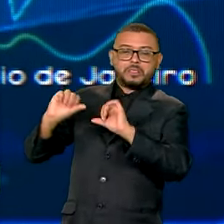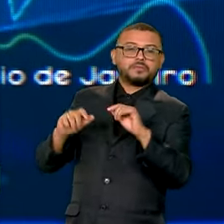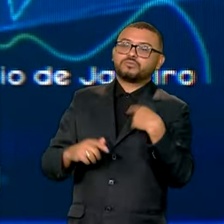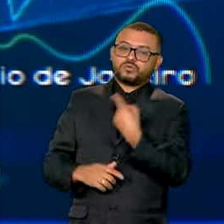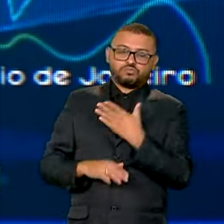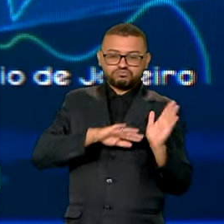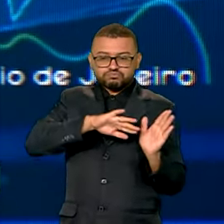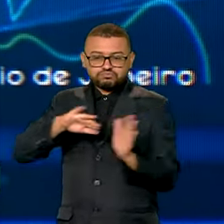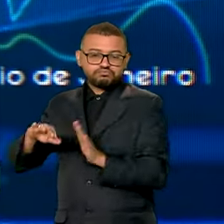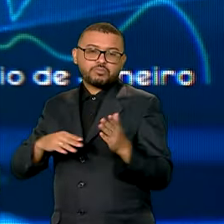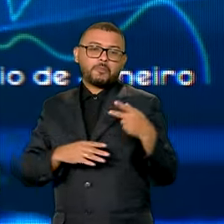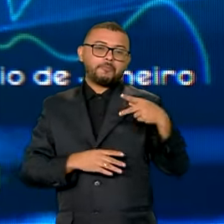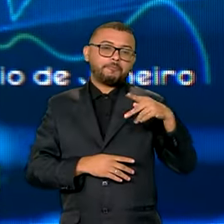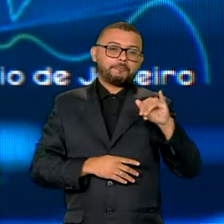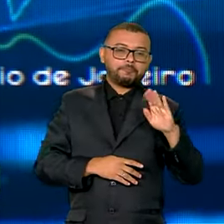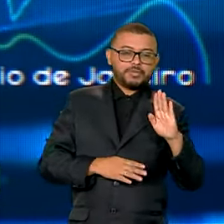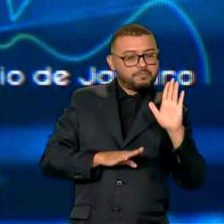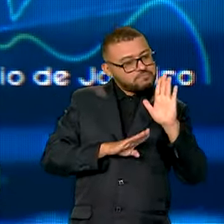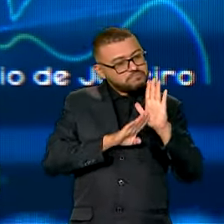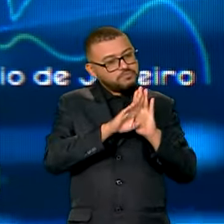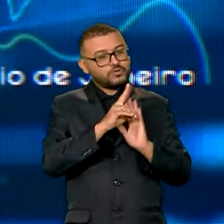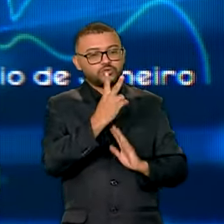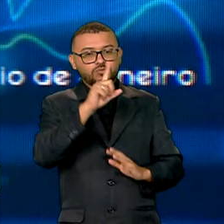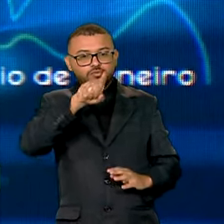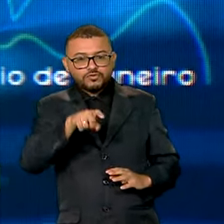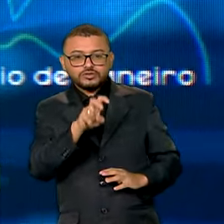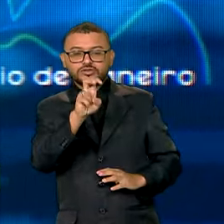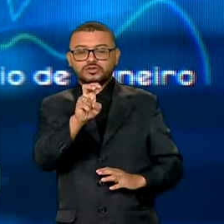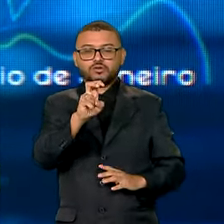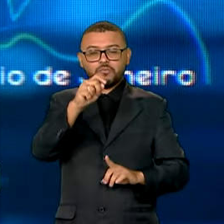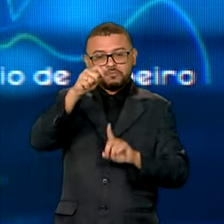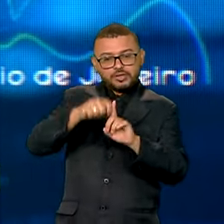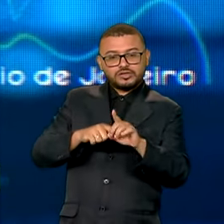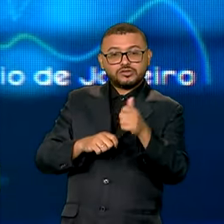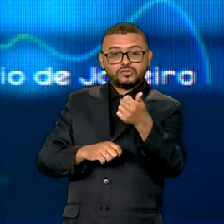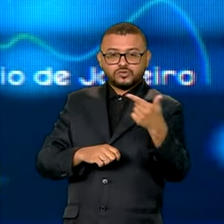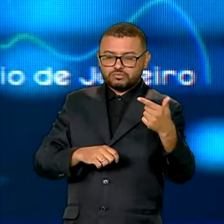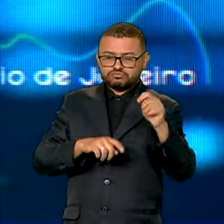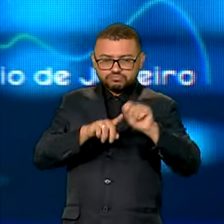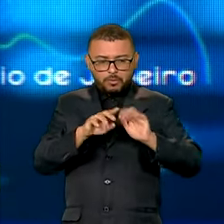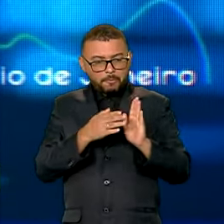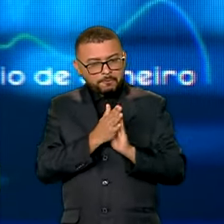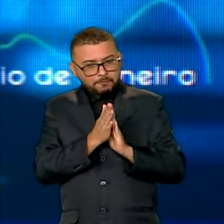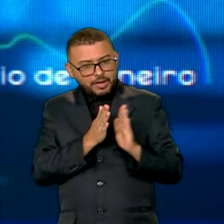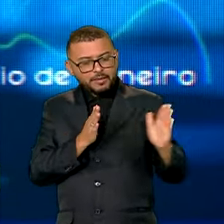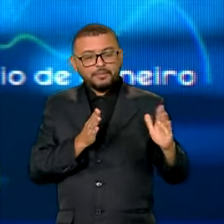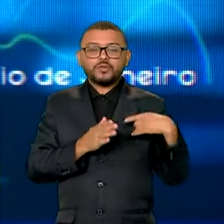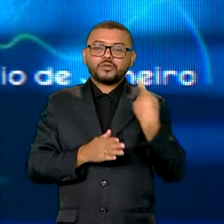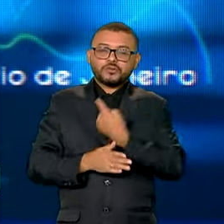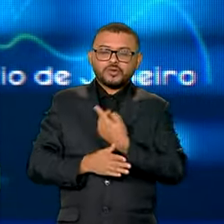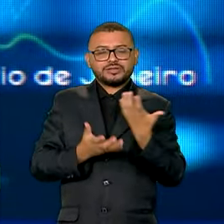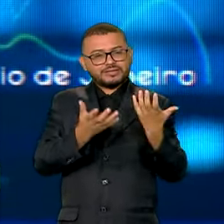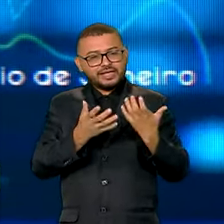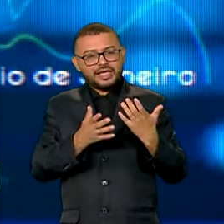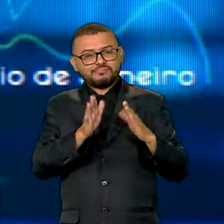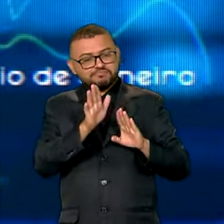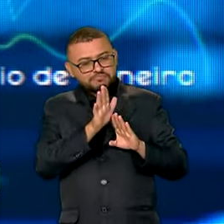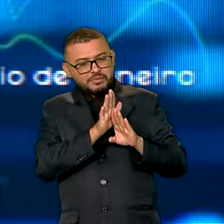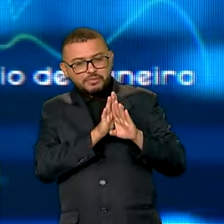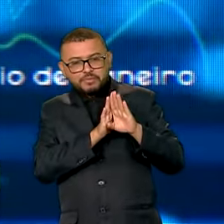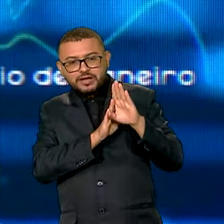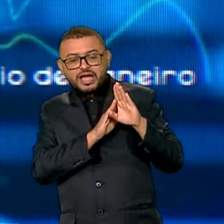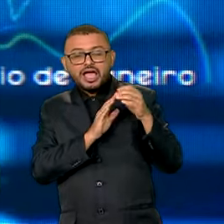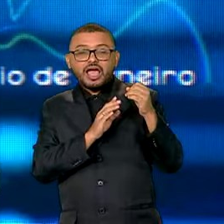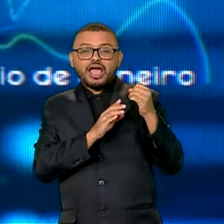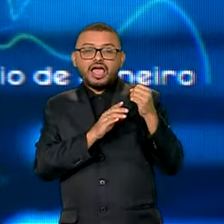nosso PIB cresceu 2,5% nos últimos 12 meses. Caminhamos para ser a oitava maior